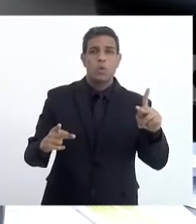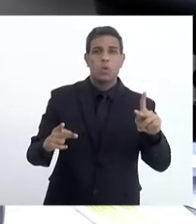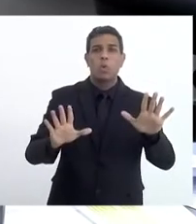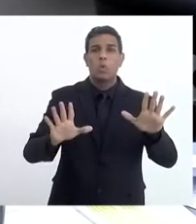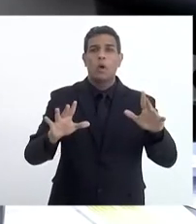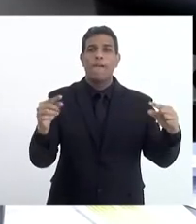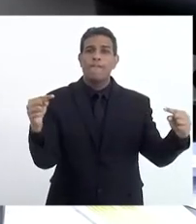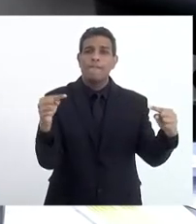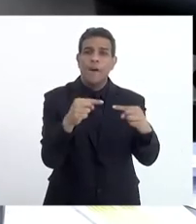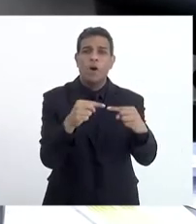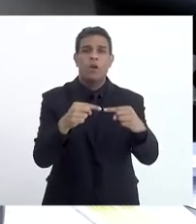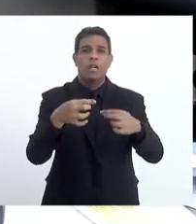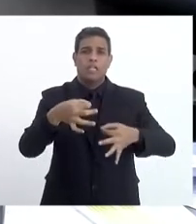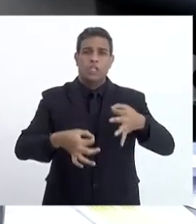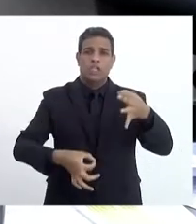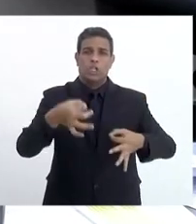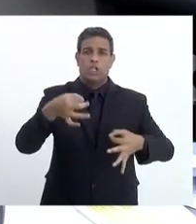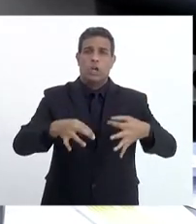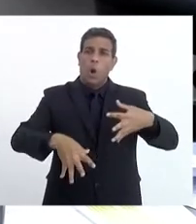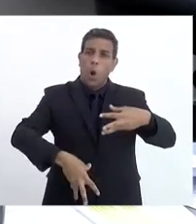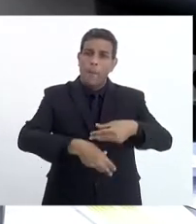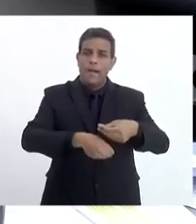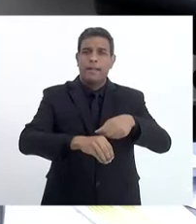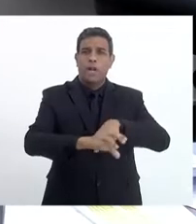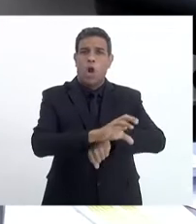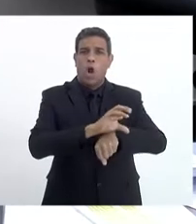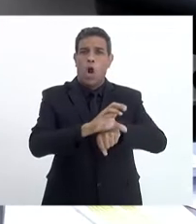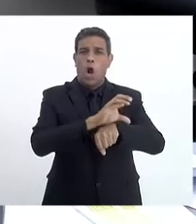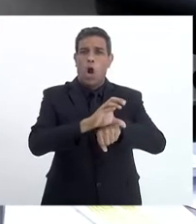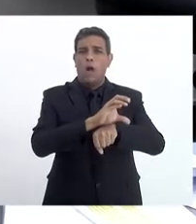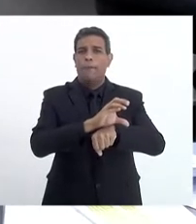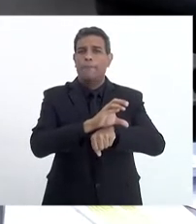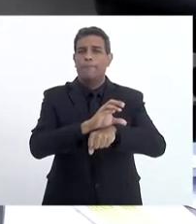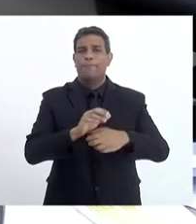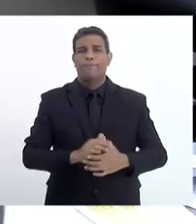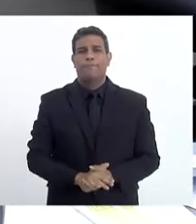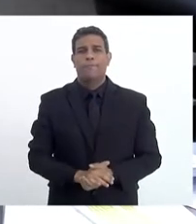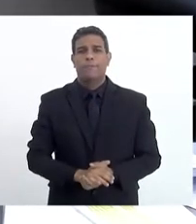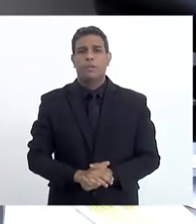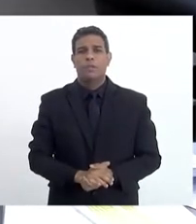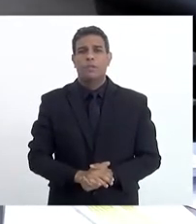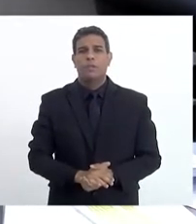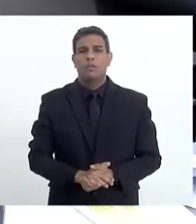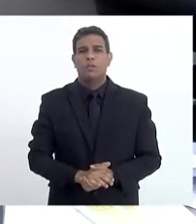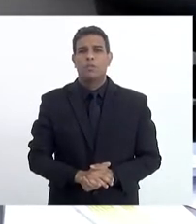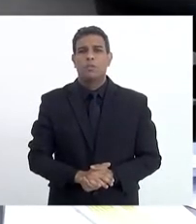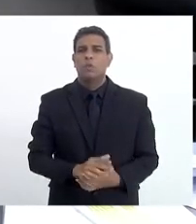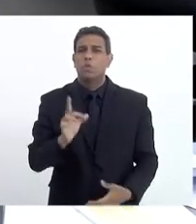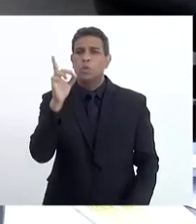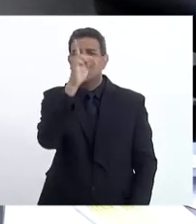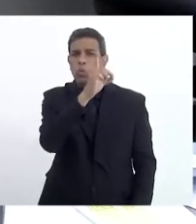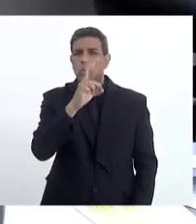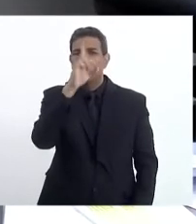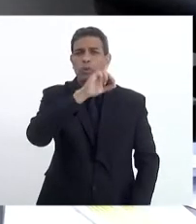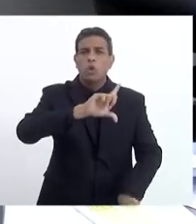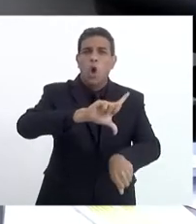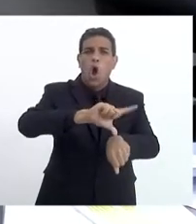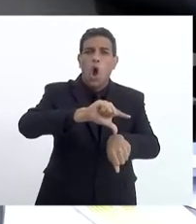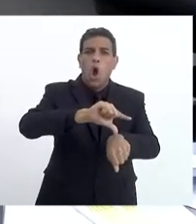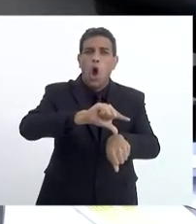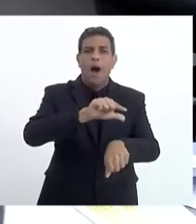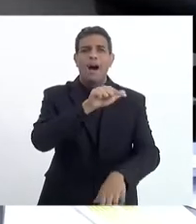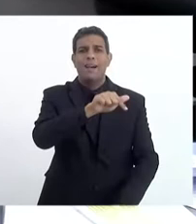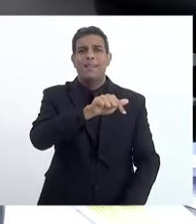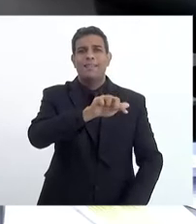pela legalidade, com emenda, que do dia de domingo seja o mesmo horário que os feriados, 7